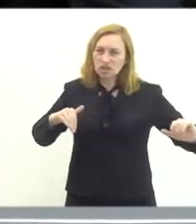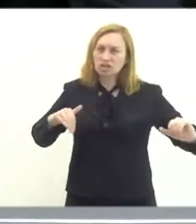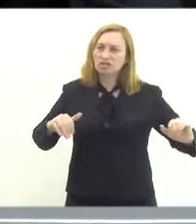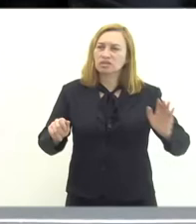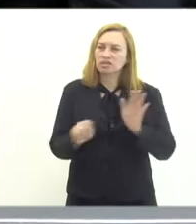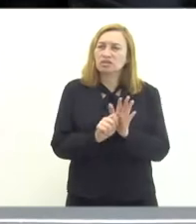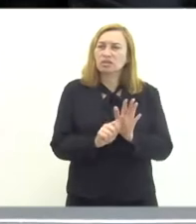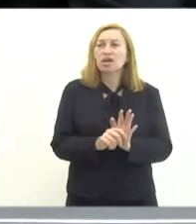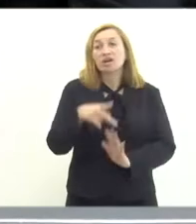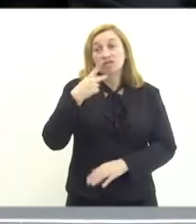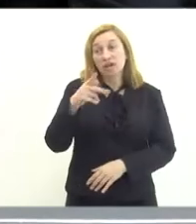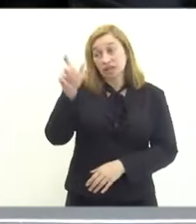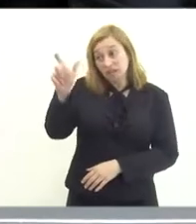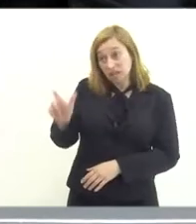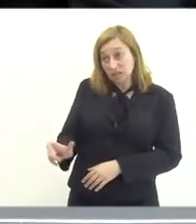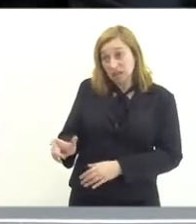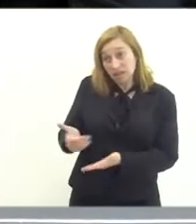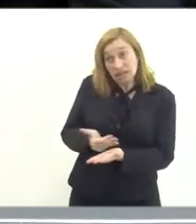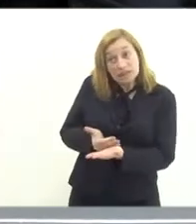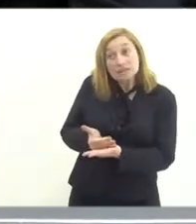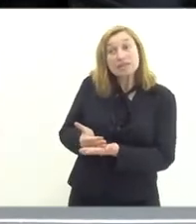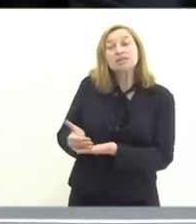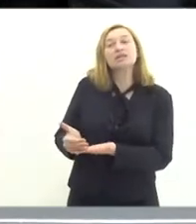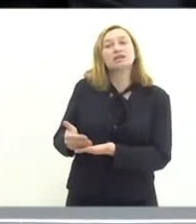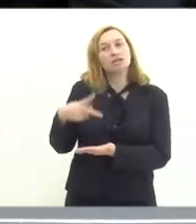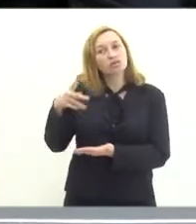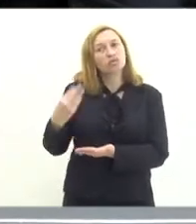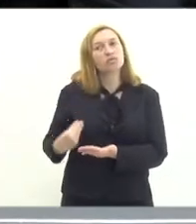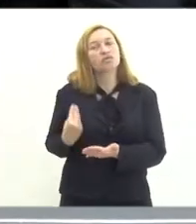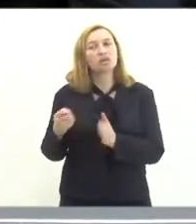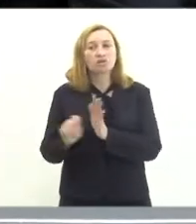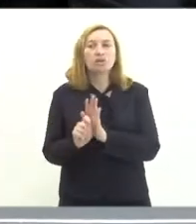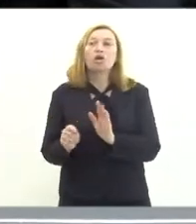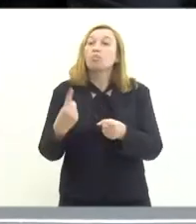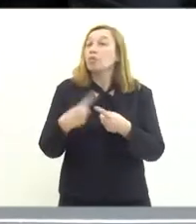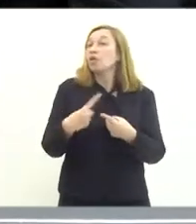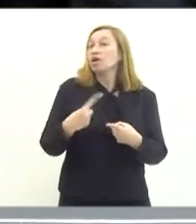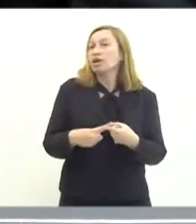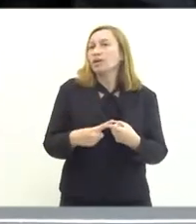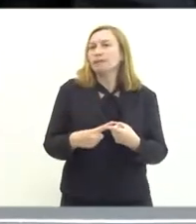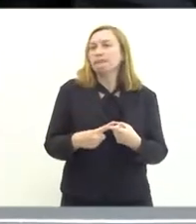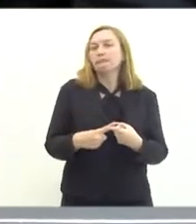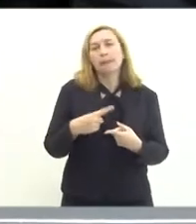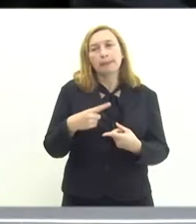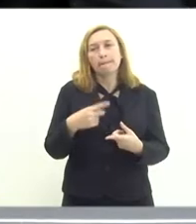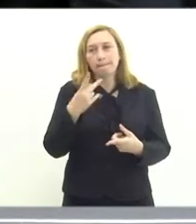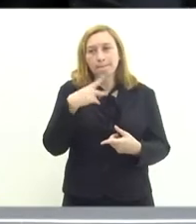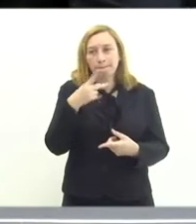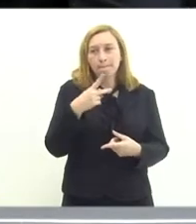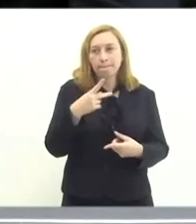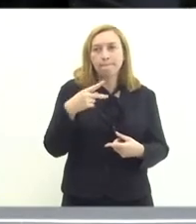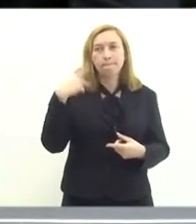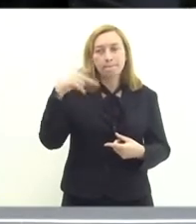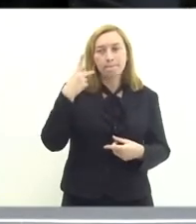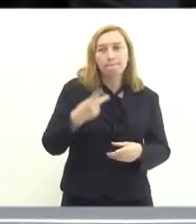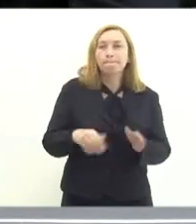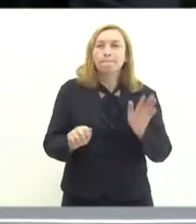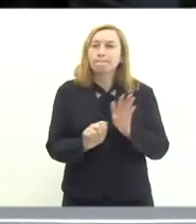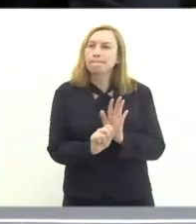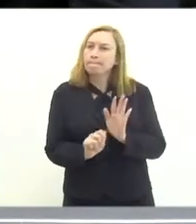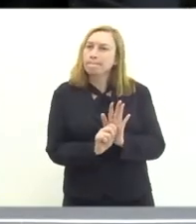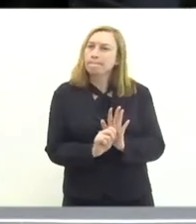falando daquele usuário que ainda está iniciando a sua vida não é porque quando a gente fala em política de drogas